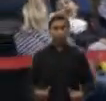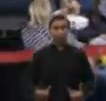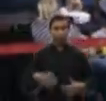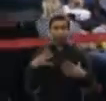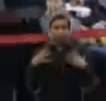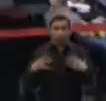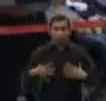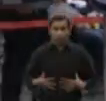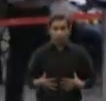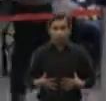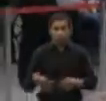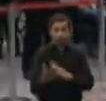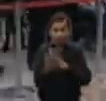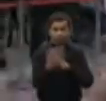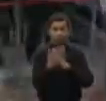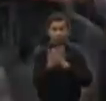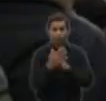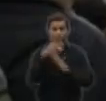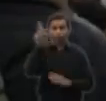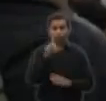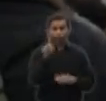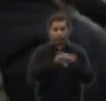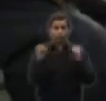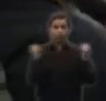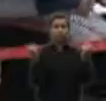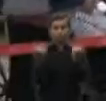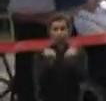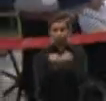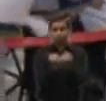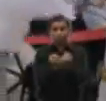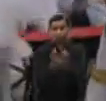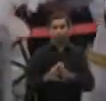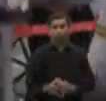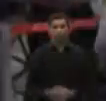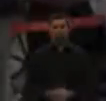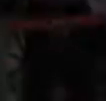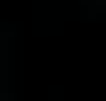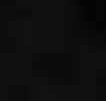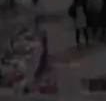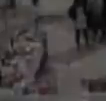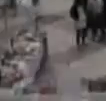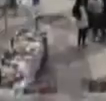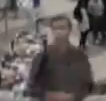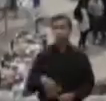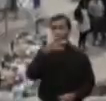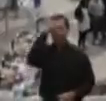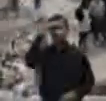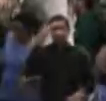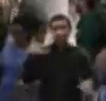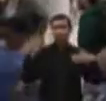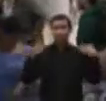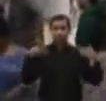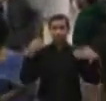motora e ainda ajuda na socialização e autoestima das pessoas atendidas. E as pessoas que